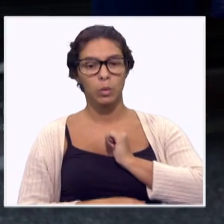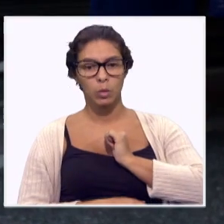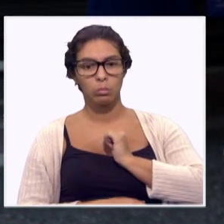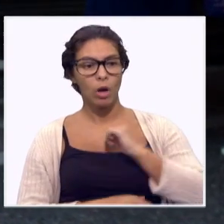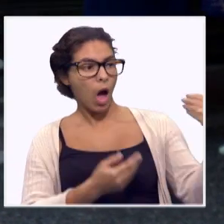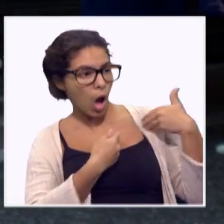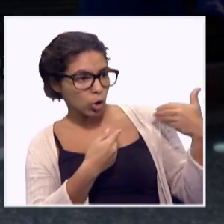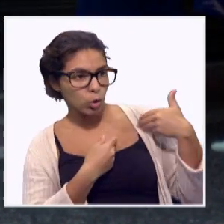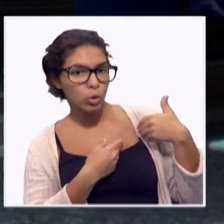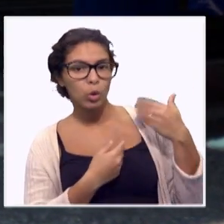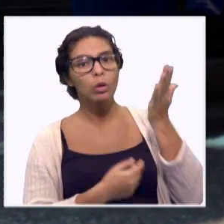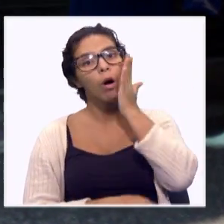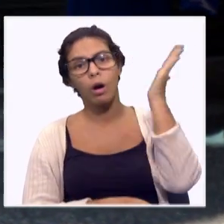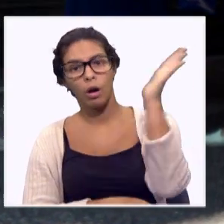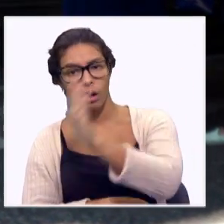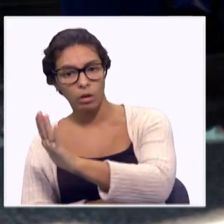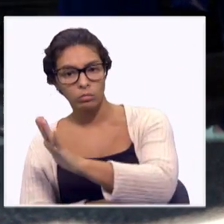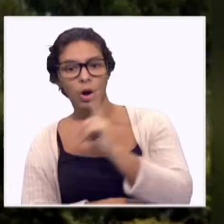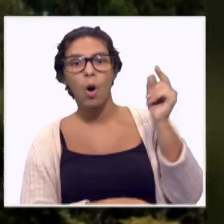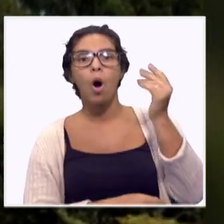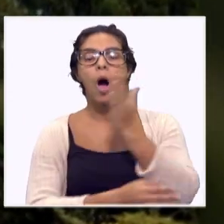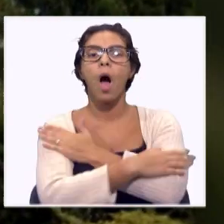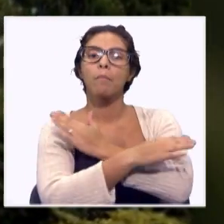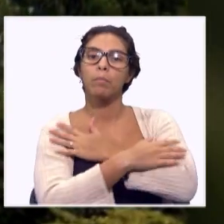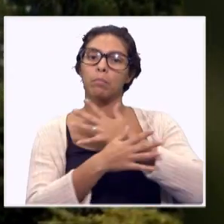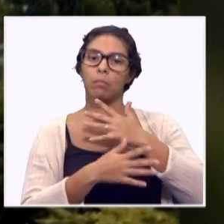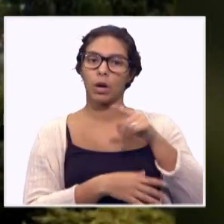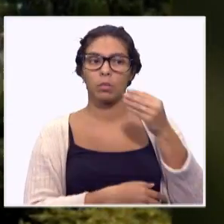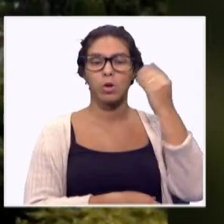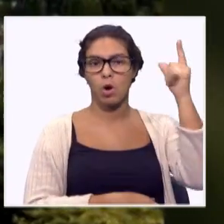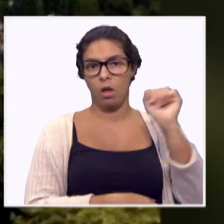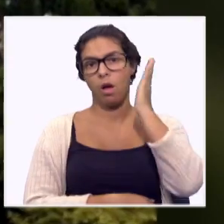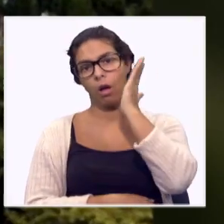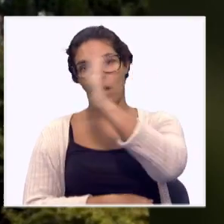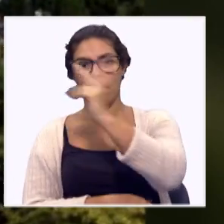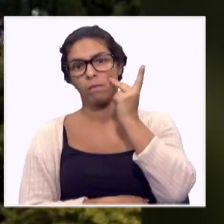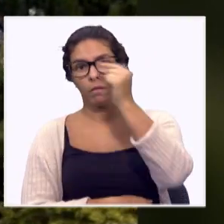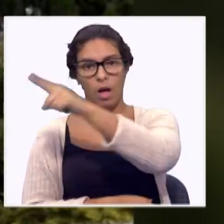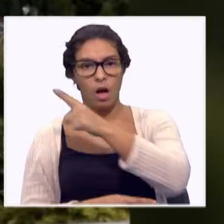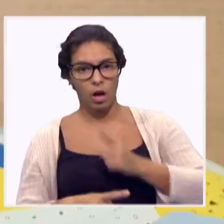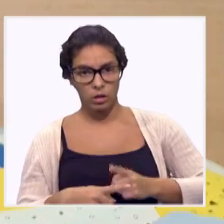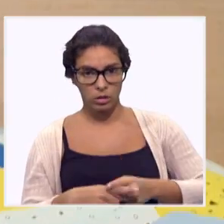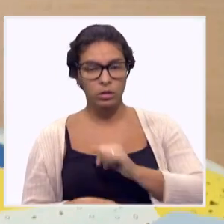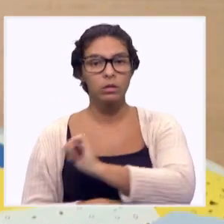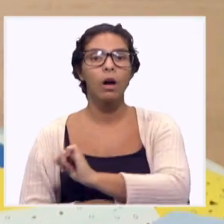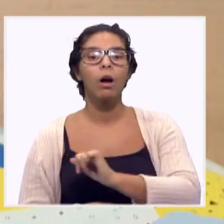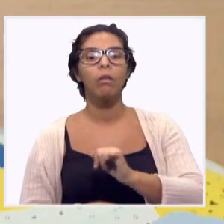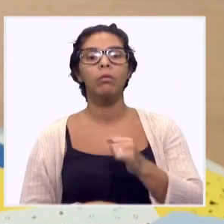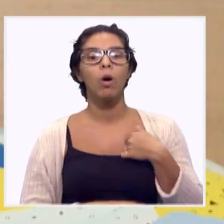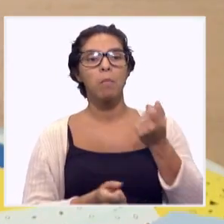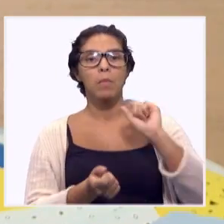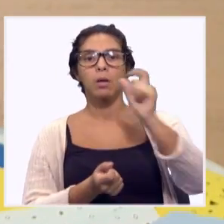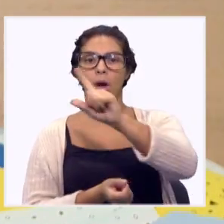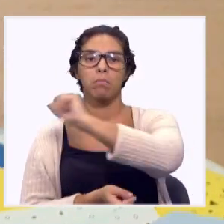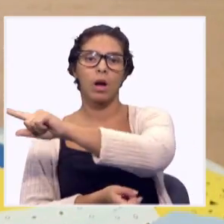se ele me ajudava com um sítio para onde eu ficar. Ele tinha um grande amigo a viver em Atenas e eu enviei uns e-mails a uns editores que nem